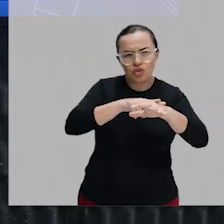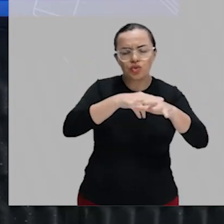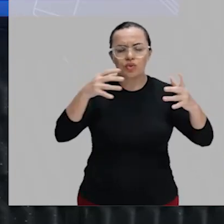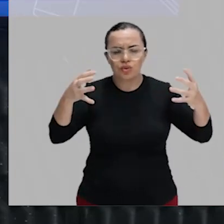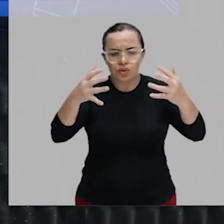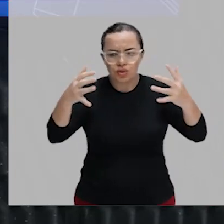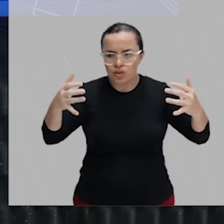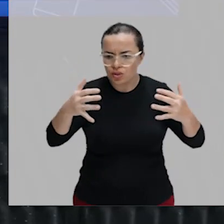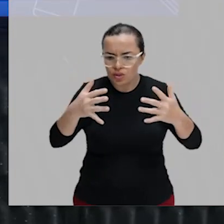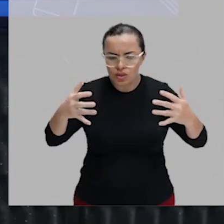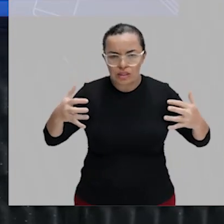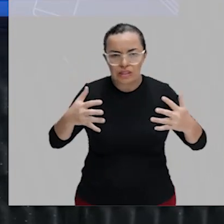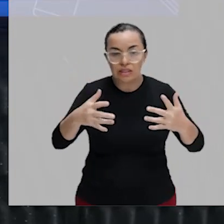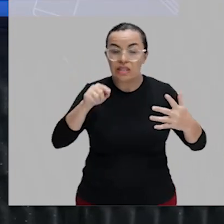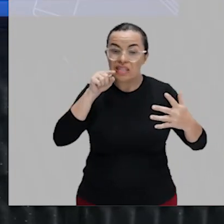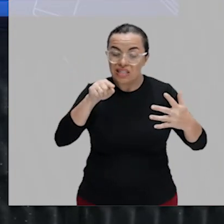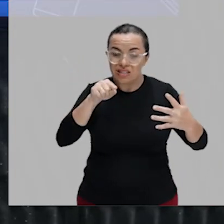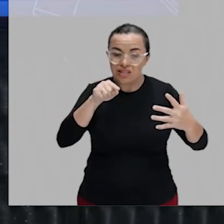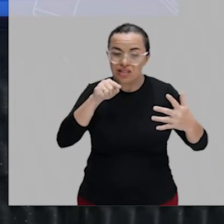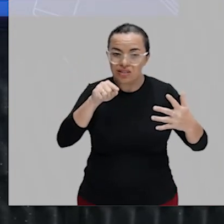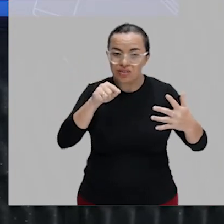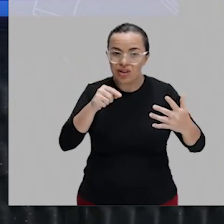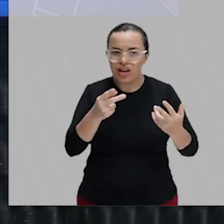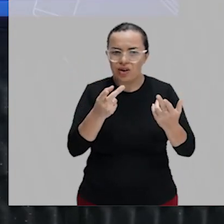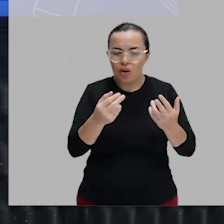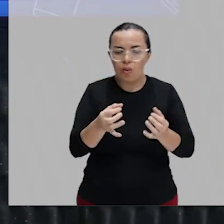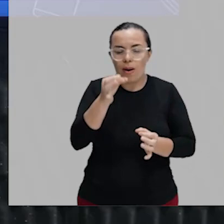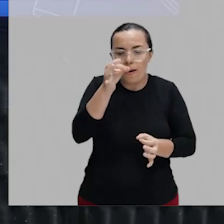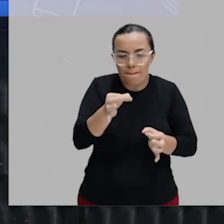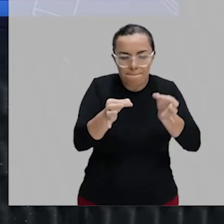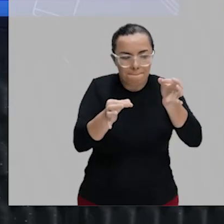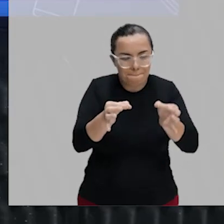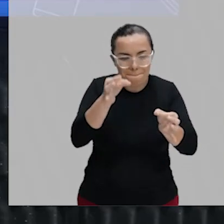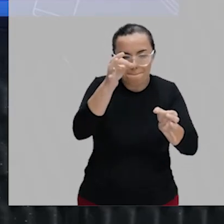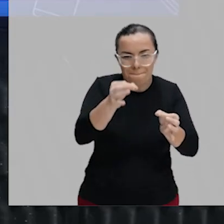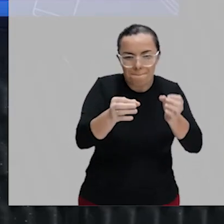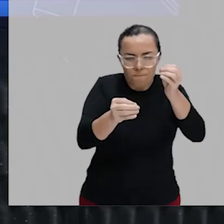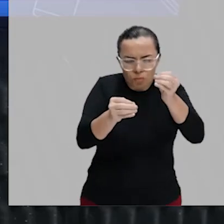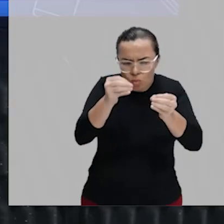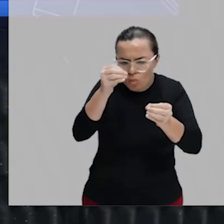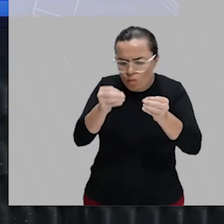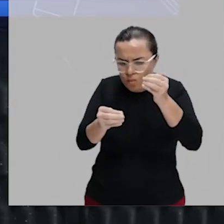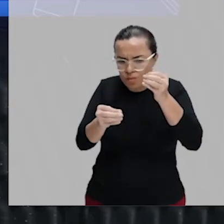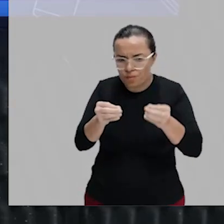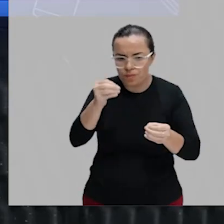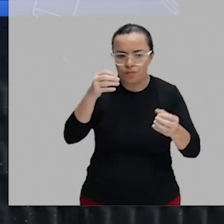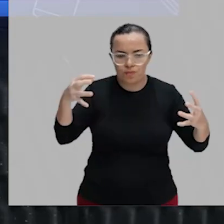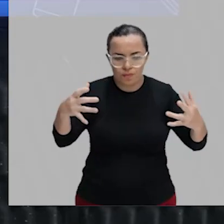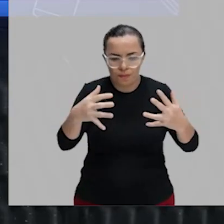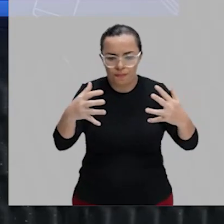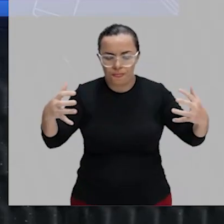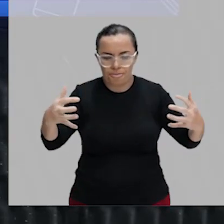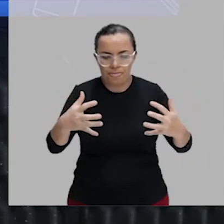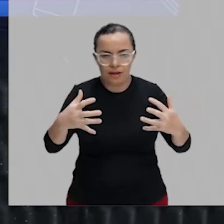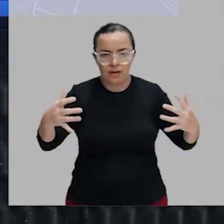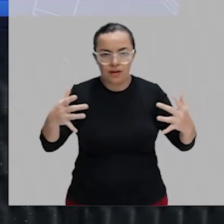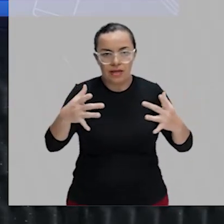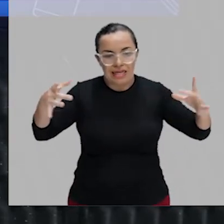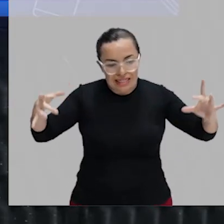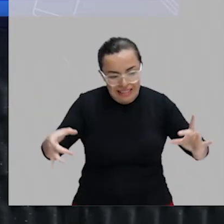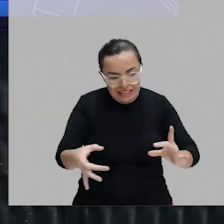são microtúbulos. Então, esses microtúbulos eles estão ligados a esses cromossomos como se tivesse, por exemplo,